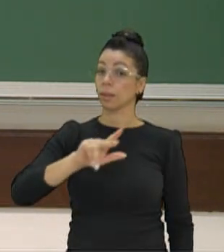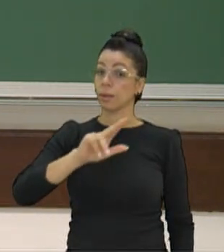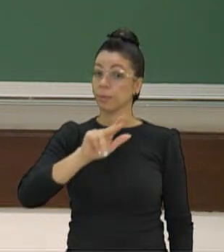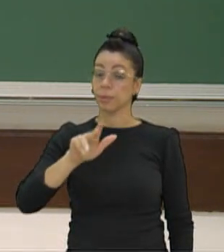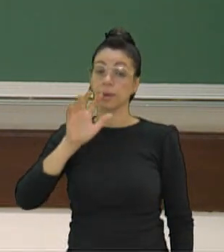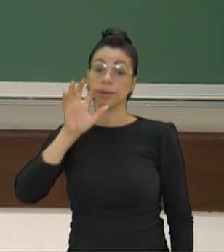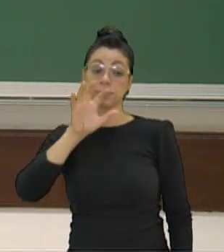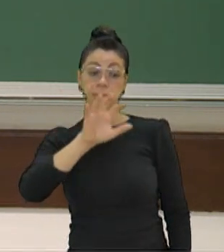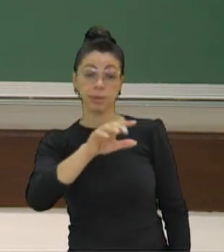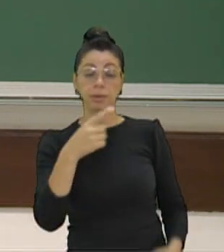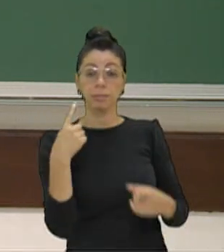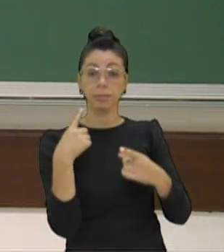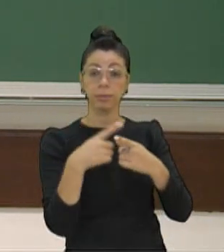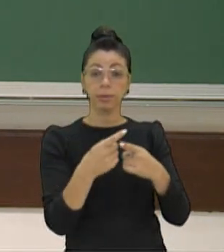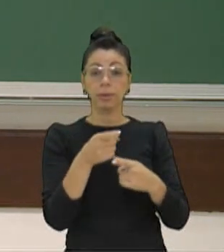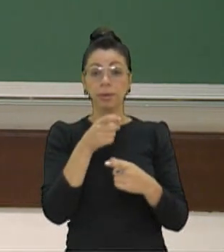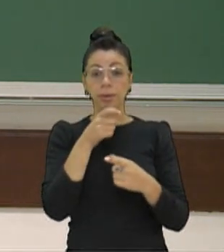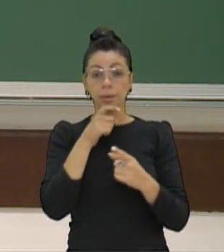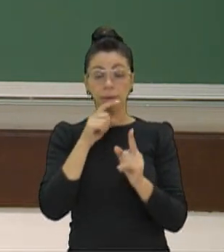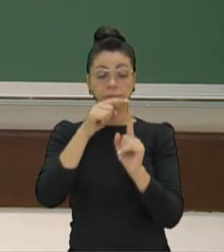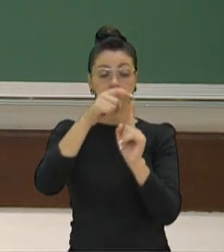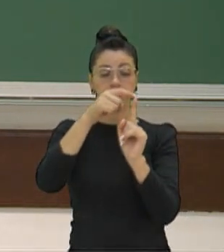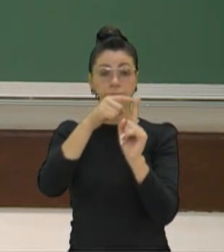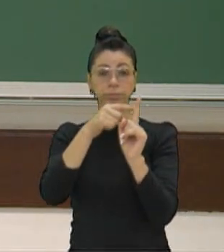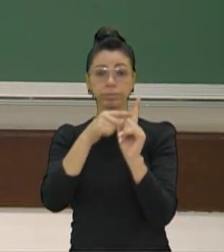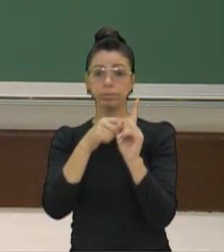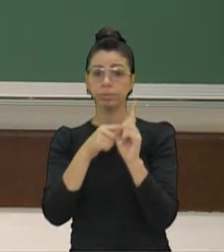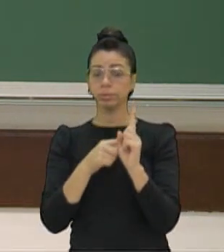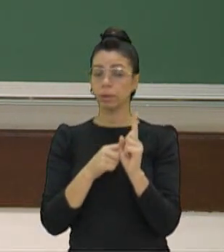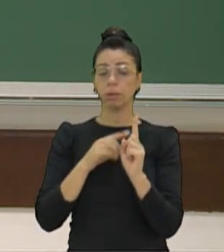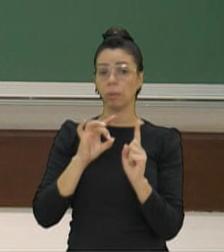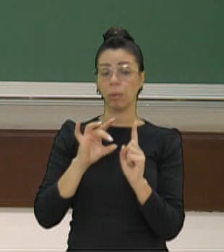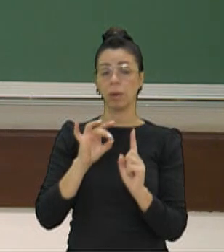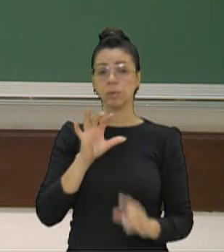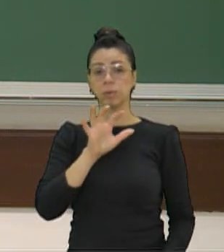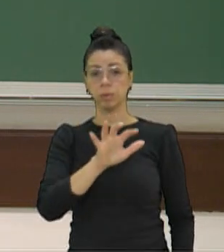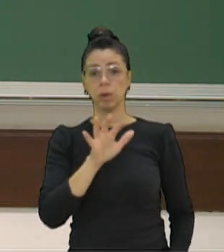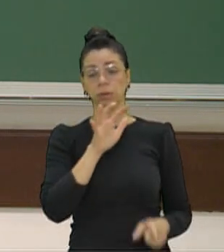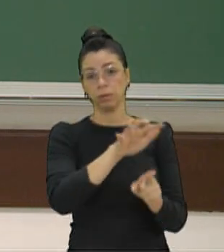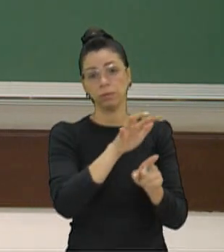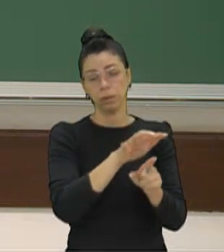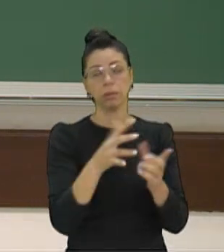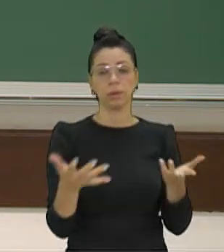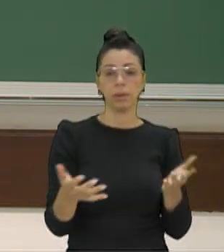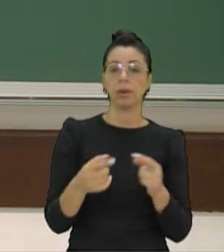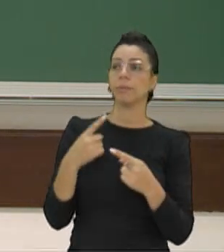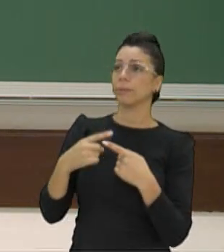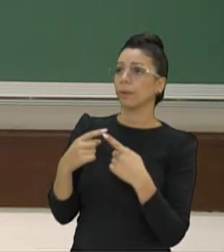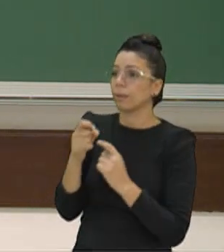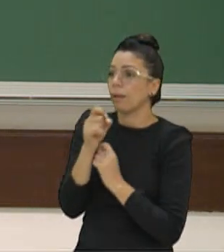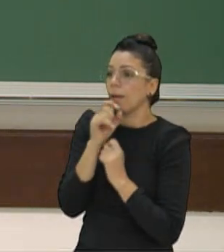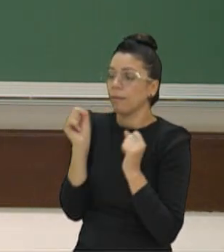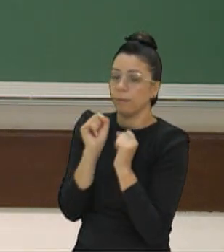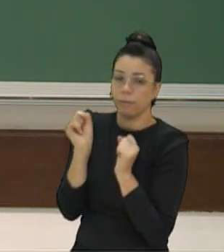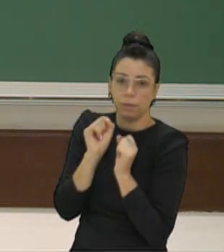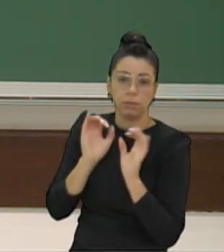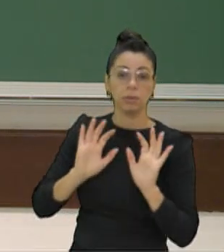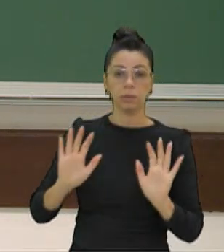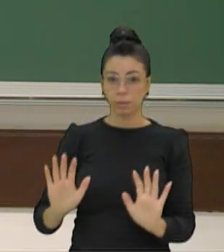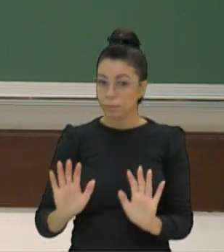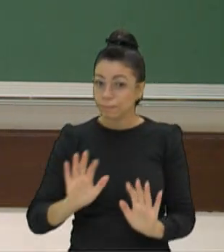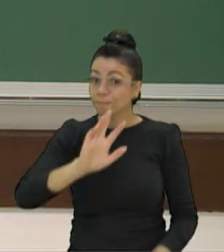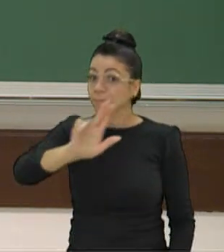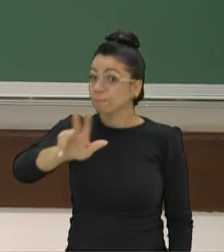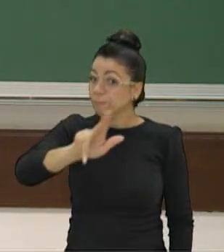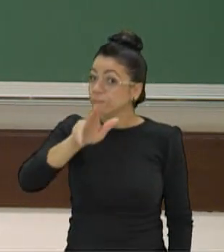exatamente por conta das baixas temperaturas, não é só isso, tá? Muita gente pensa, porque tá frio. Não é.